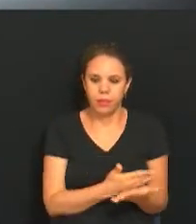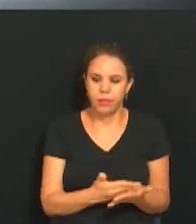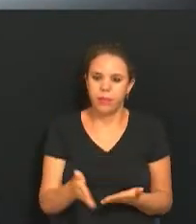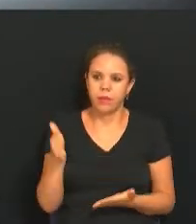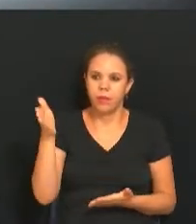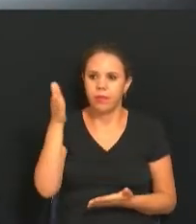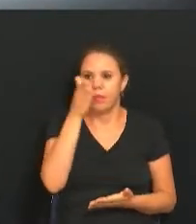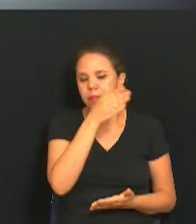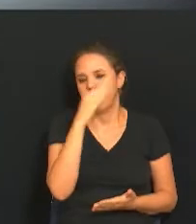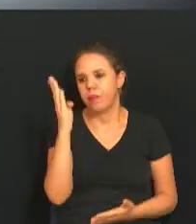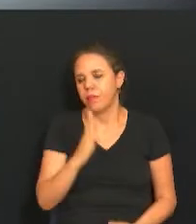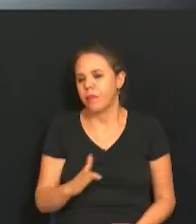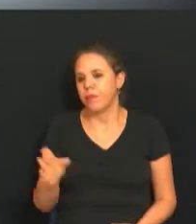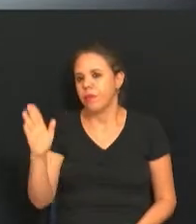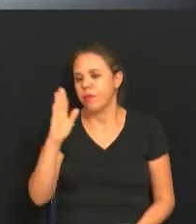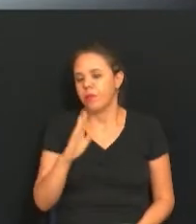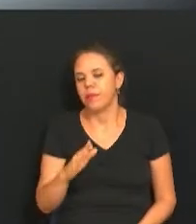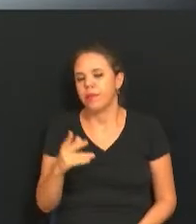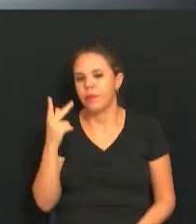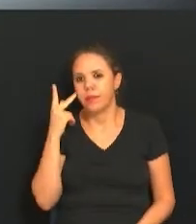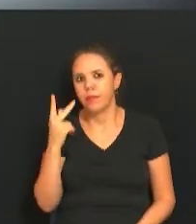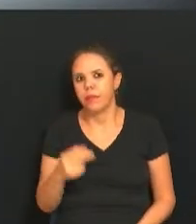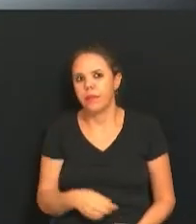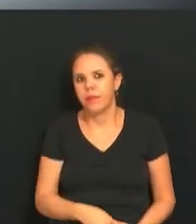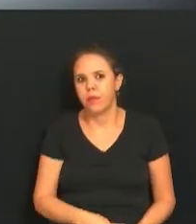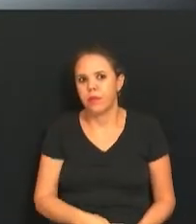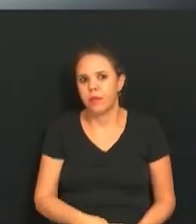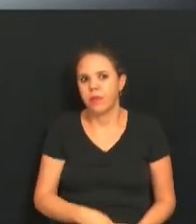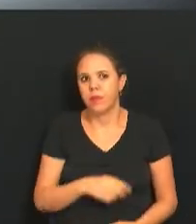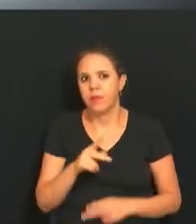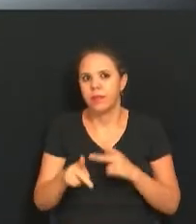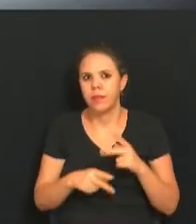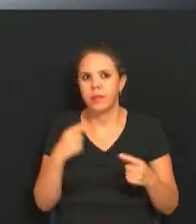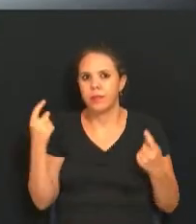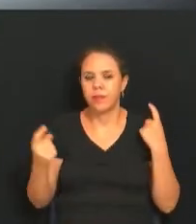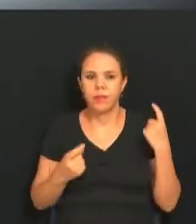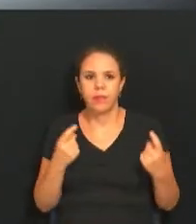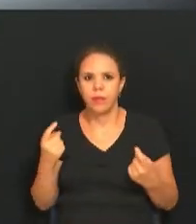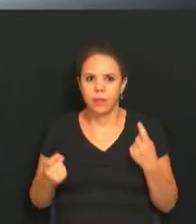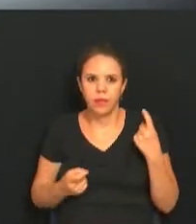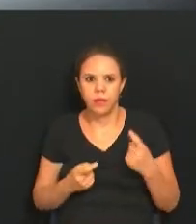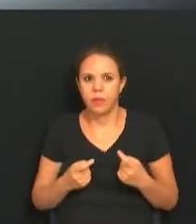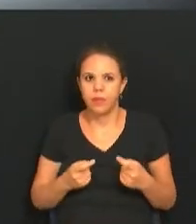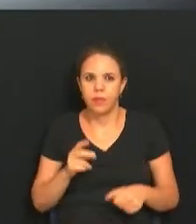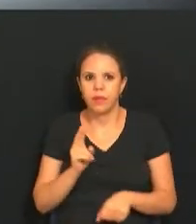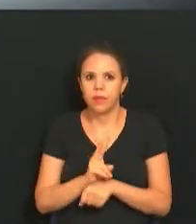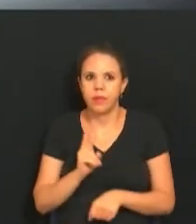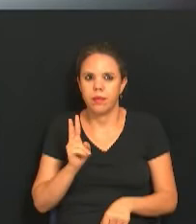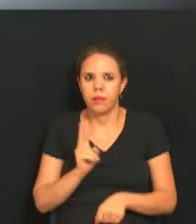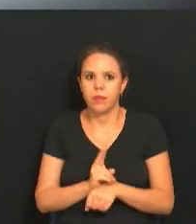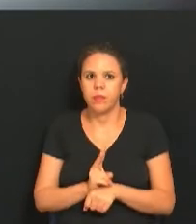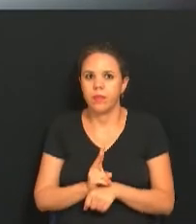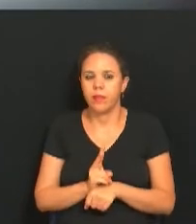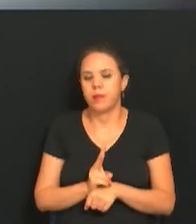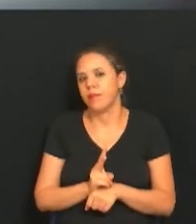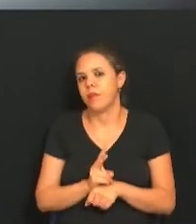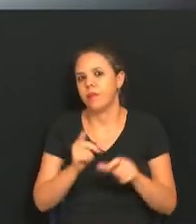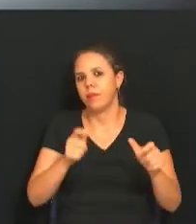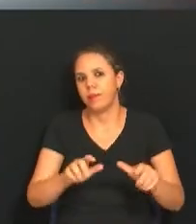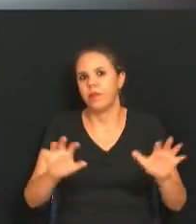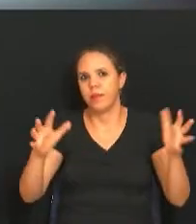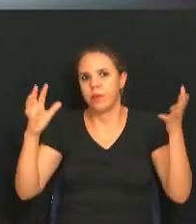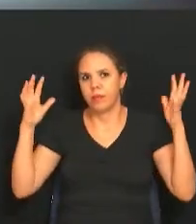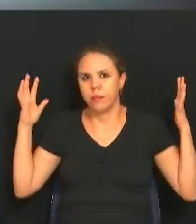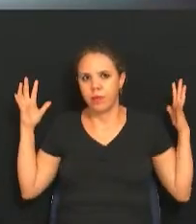pelo Brasil, pelo estado de São Paulo. As pessoas estão preocupadas com a preservação das áreas de mata,